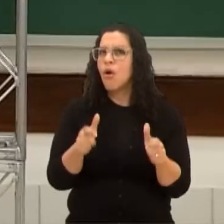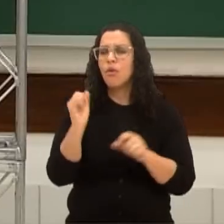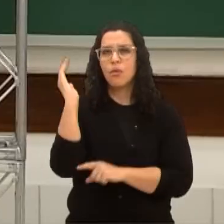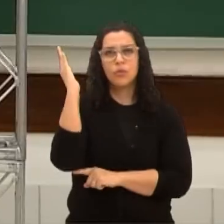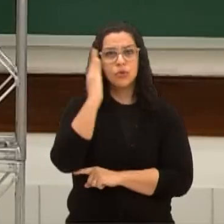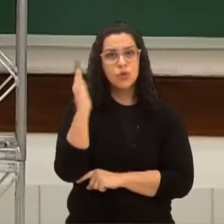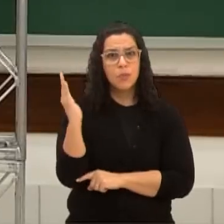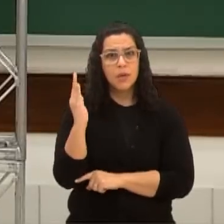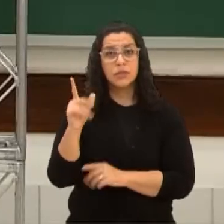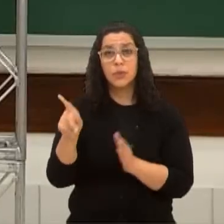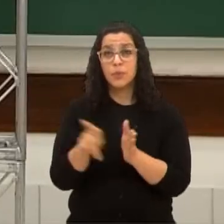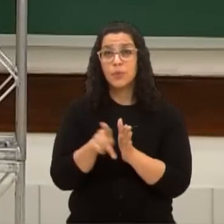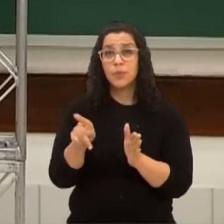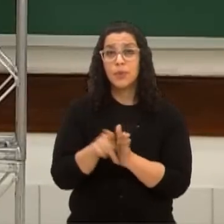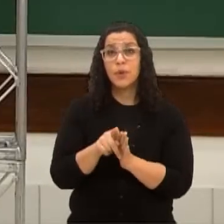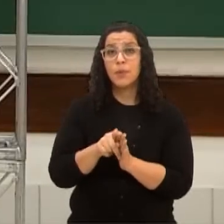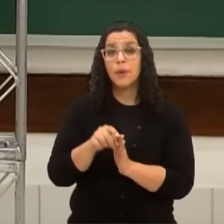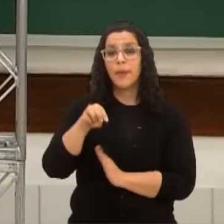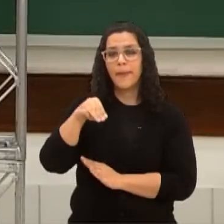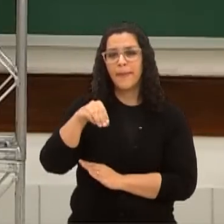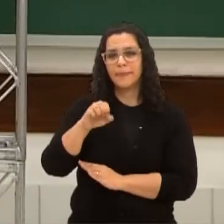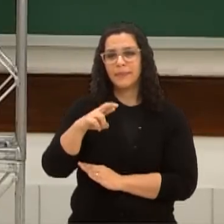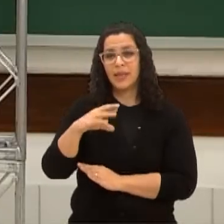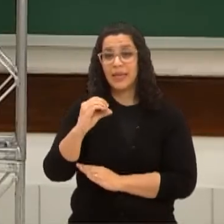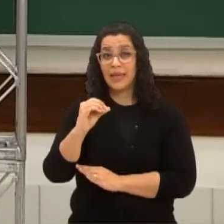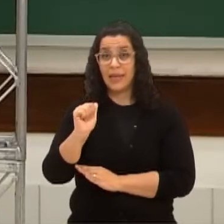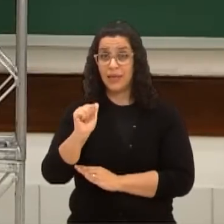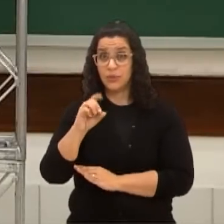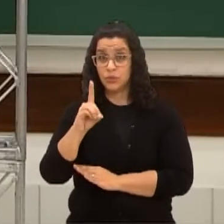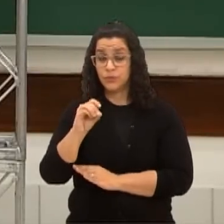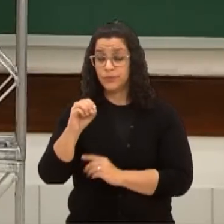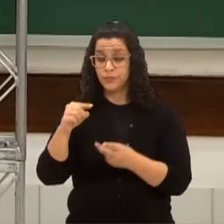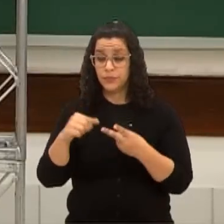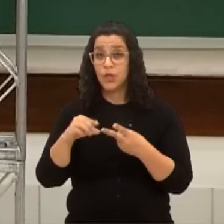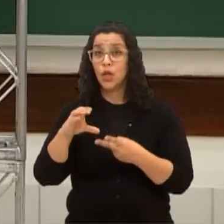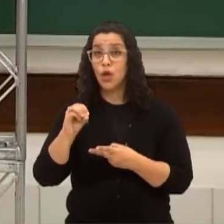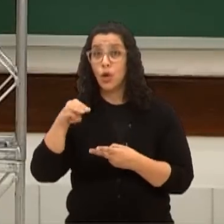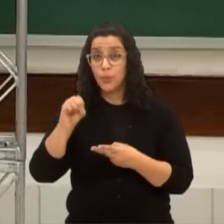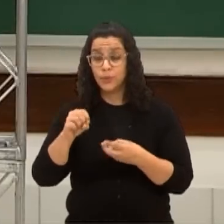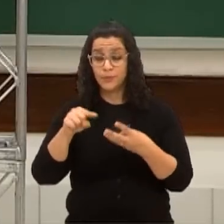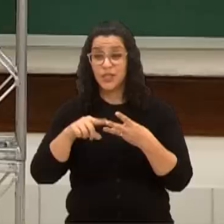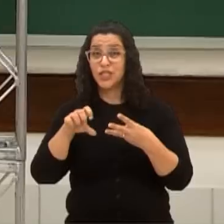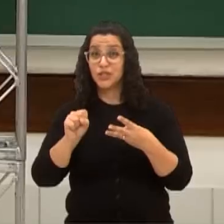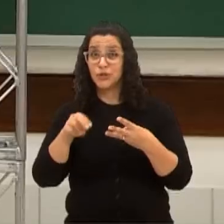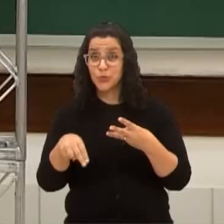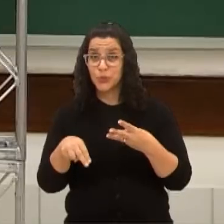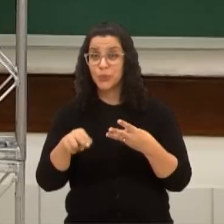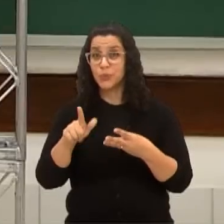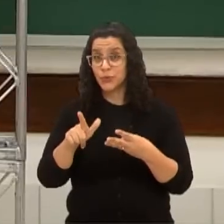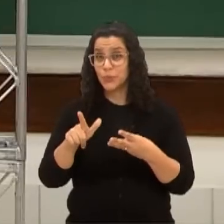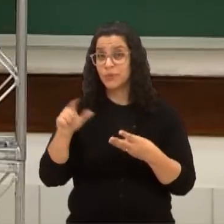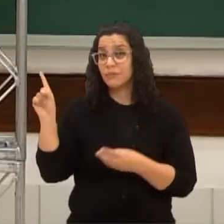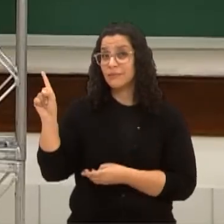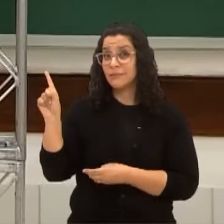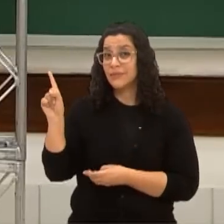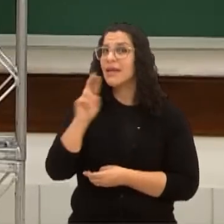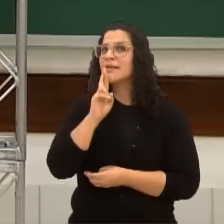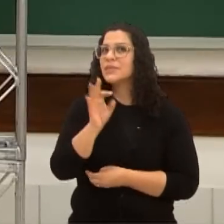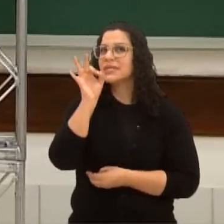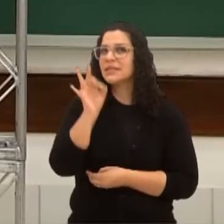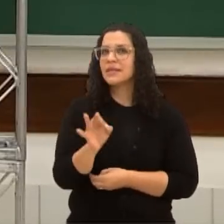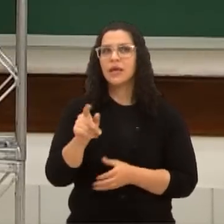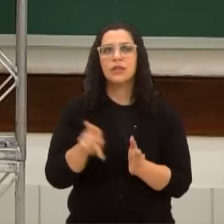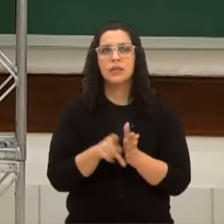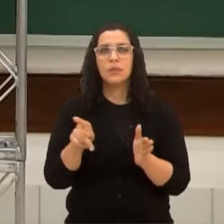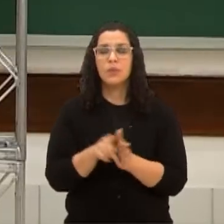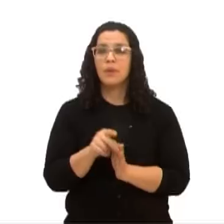que o Brasil faz parte do Mercado Comum do Sul. Ou seja, para colocar a sua resposta certa